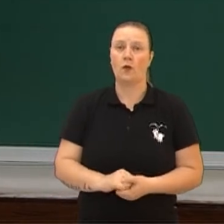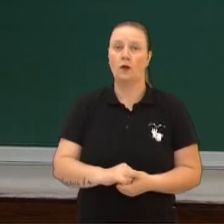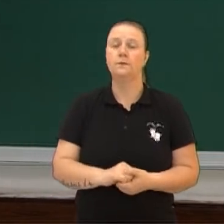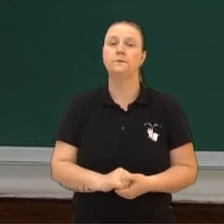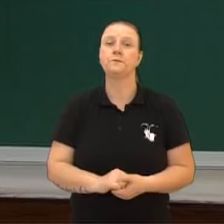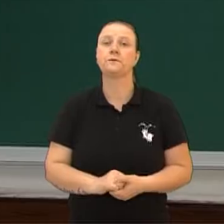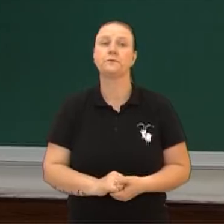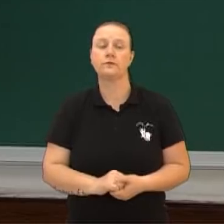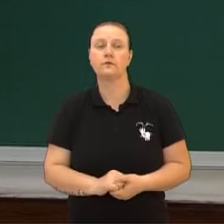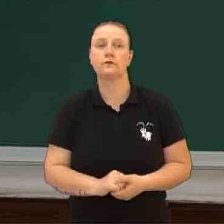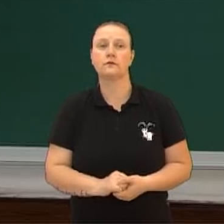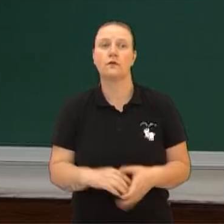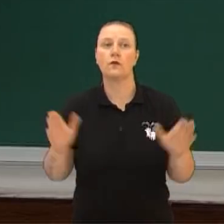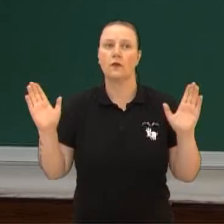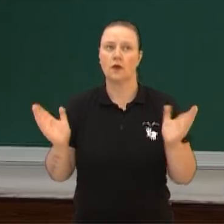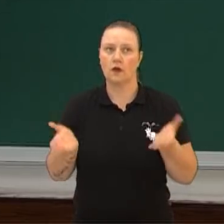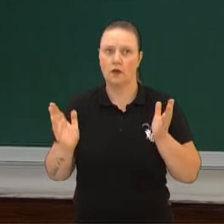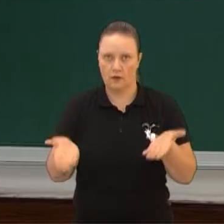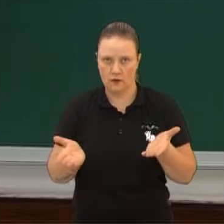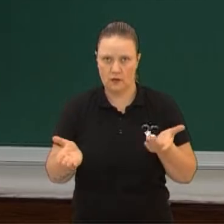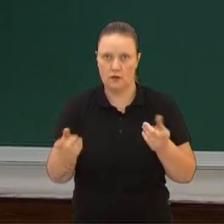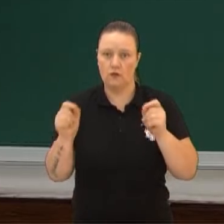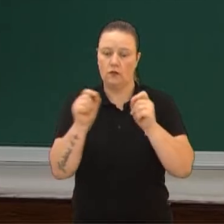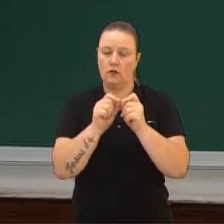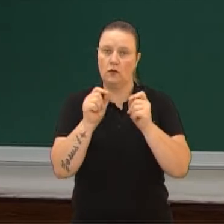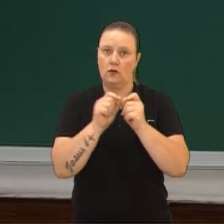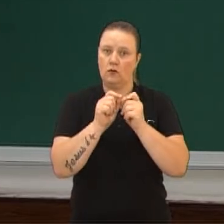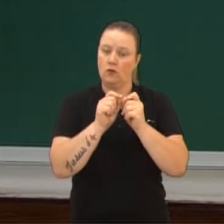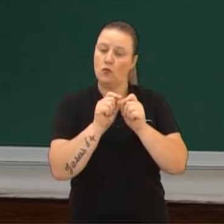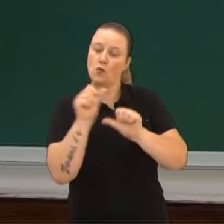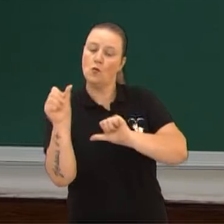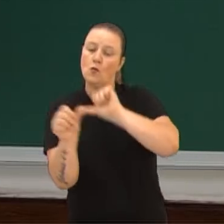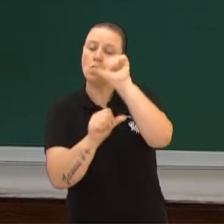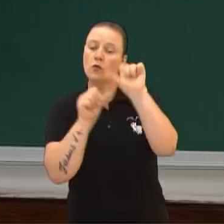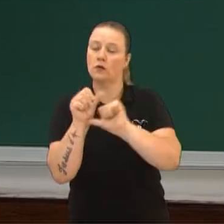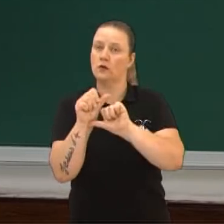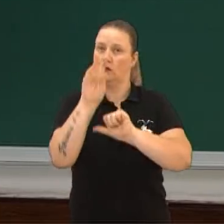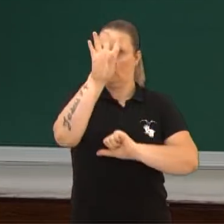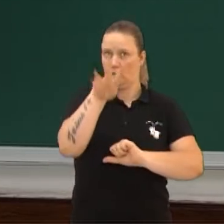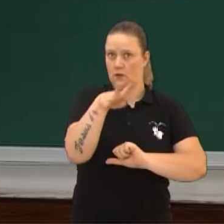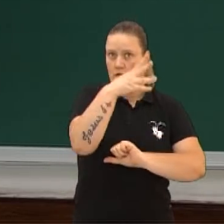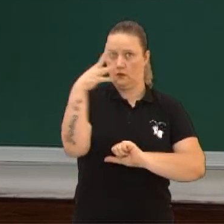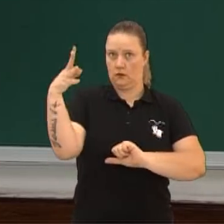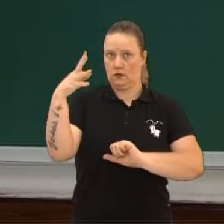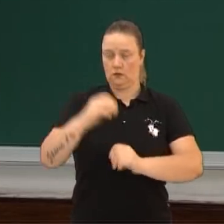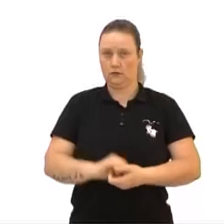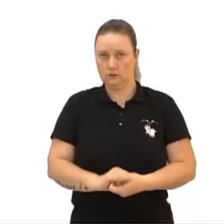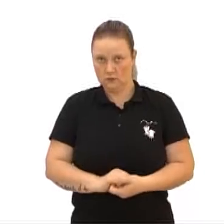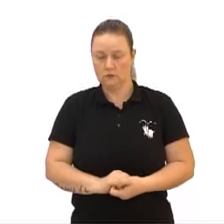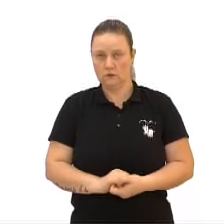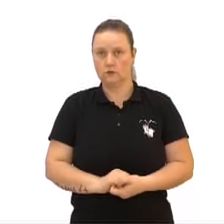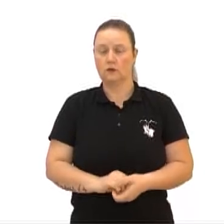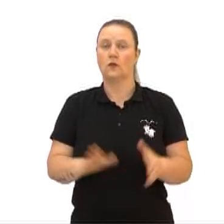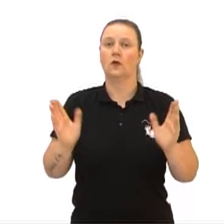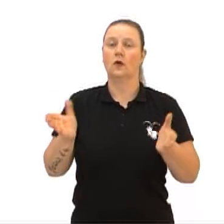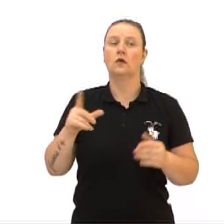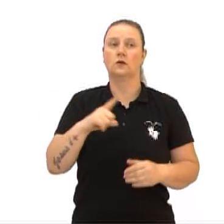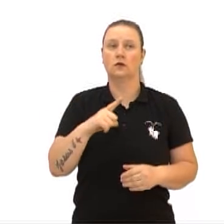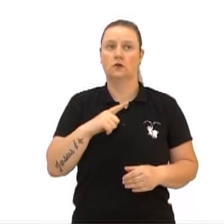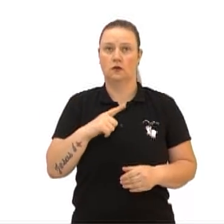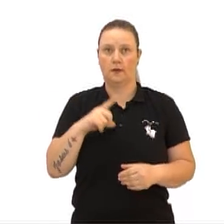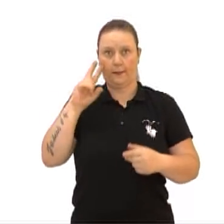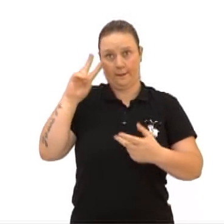lá. Então, agora nós já vamos transpor isso por uma tabela, tá bom? Então, aqui nós temos lá, olha